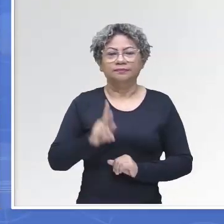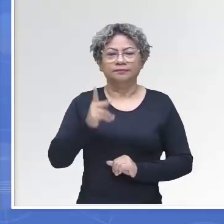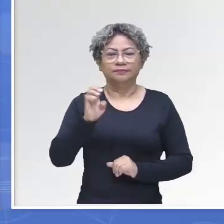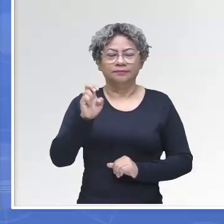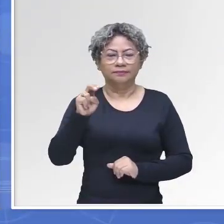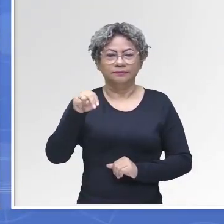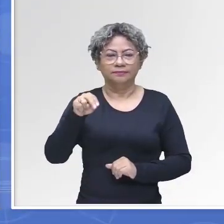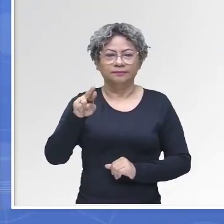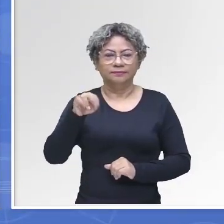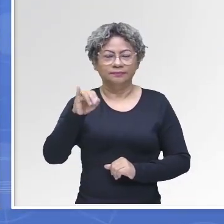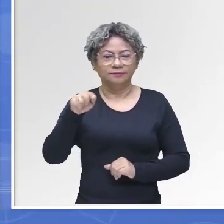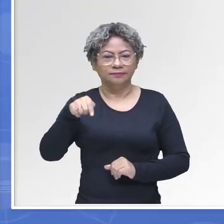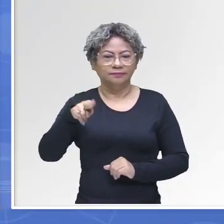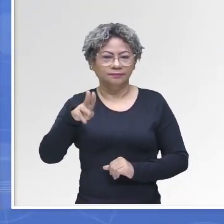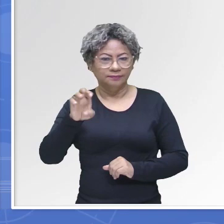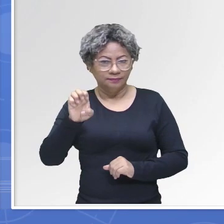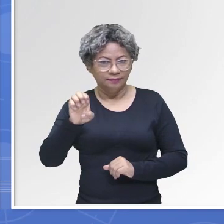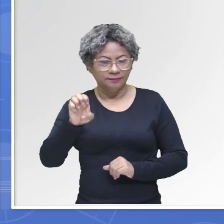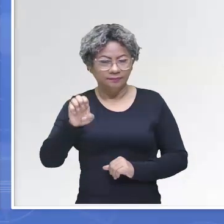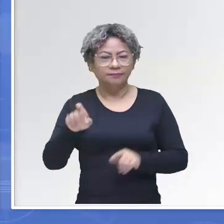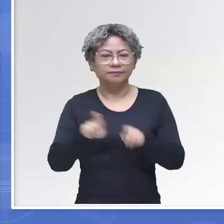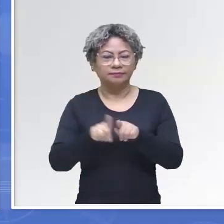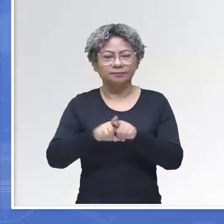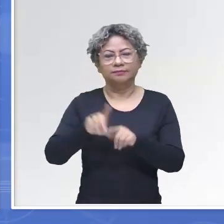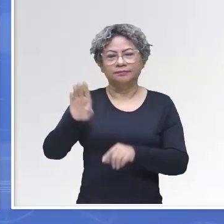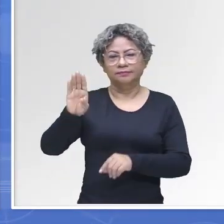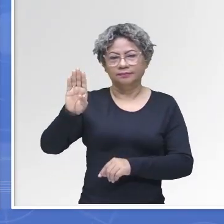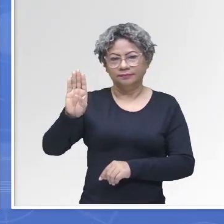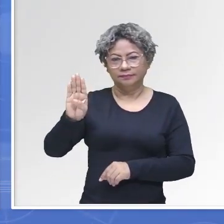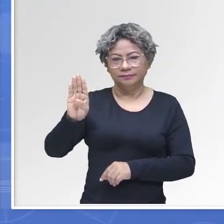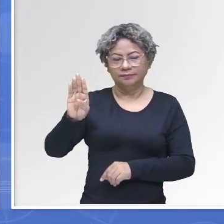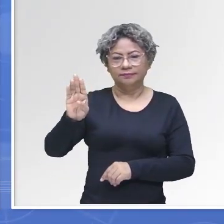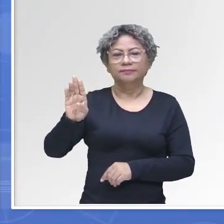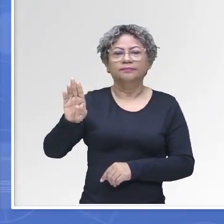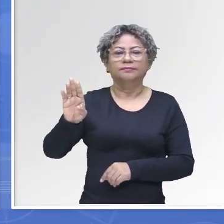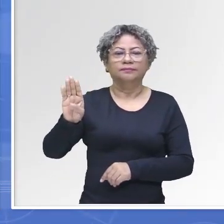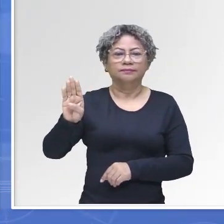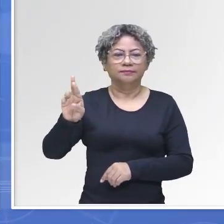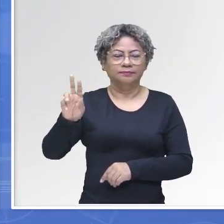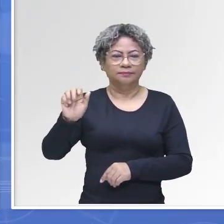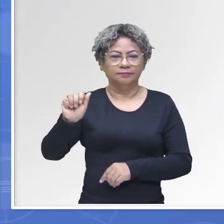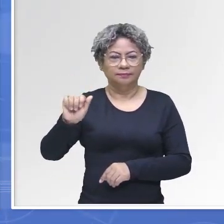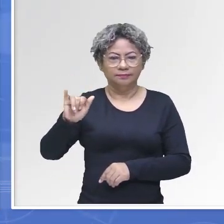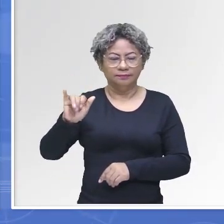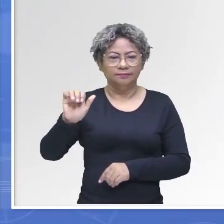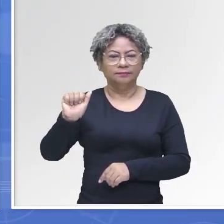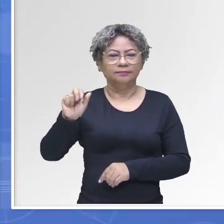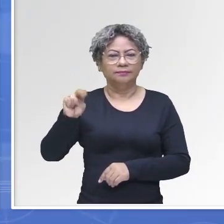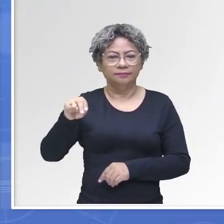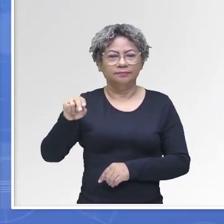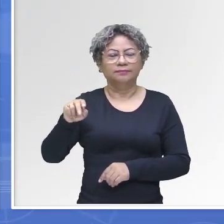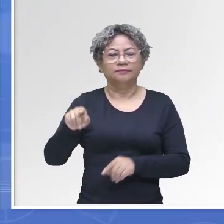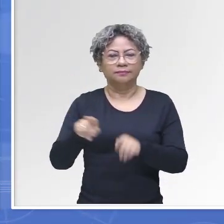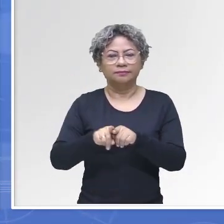B. O Brian também letra B. Então, vamos acompanhar agora a correção.